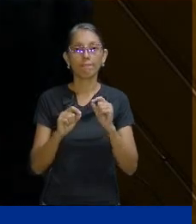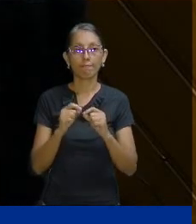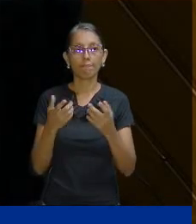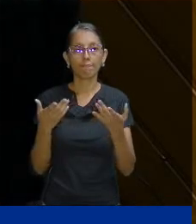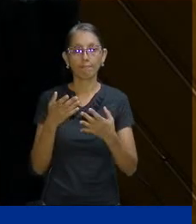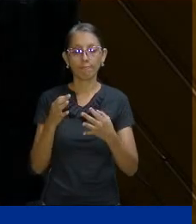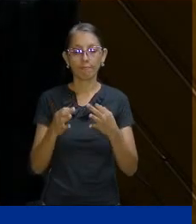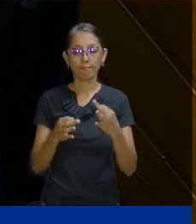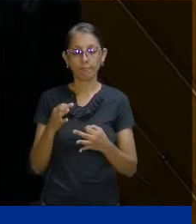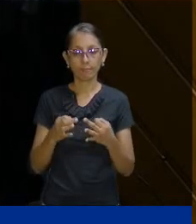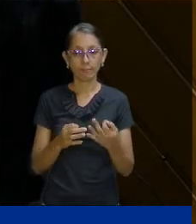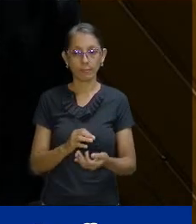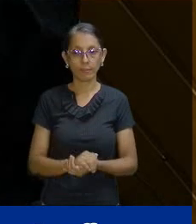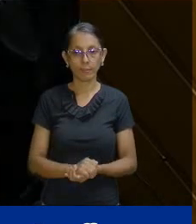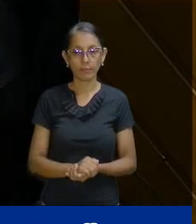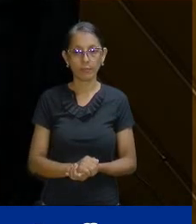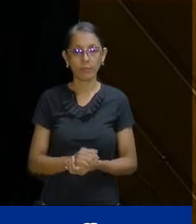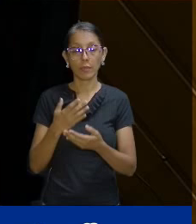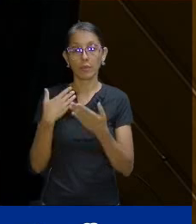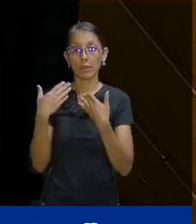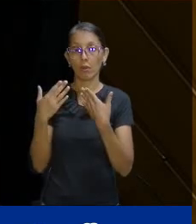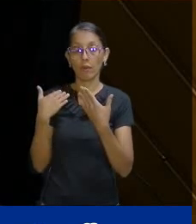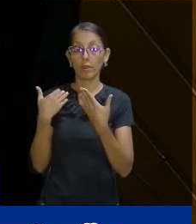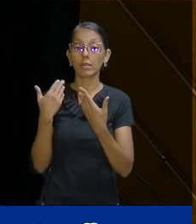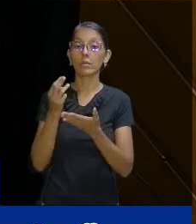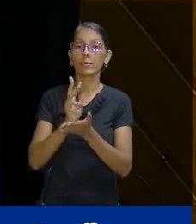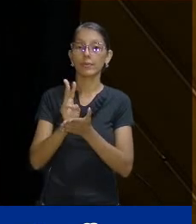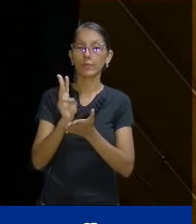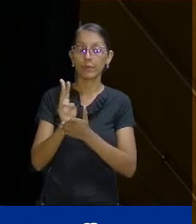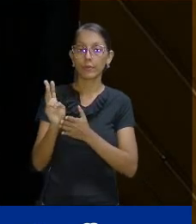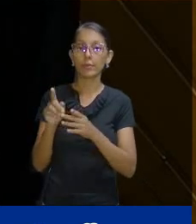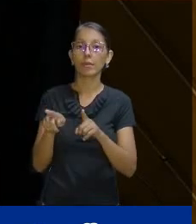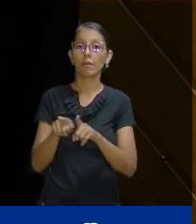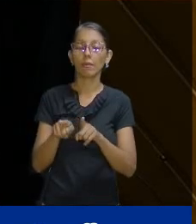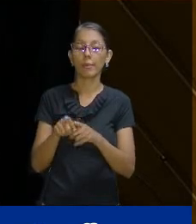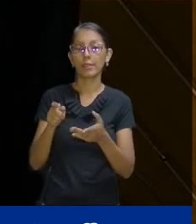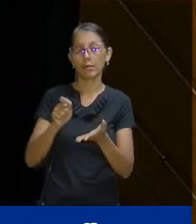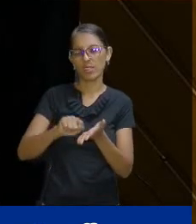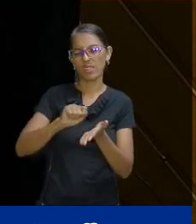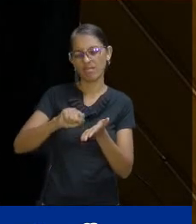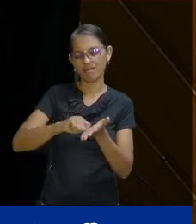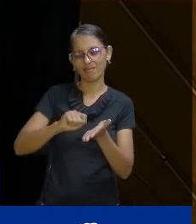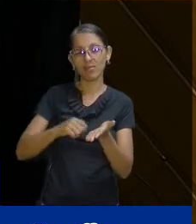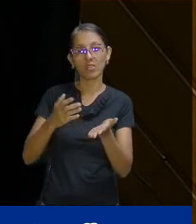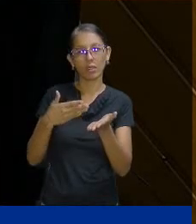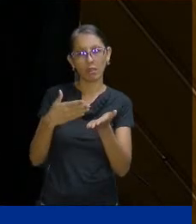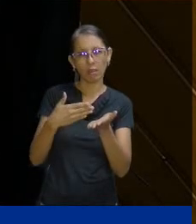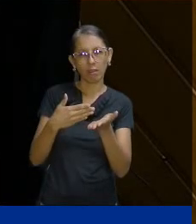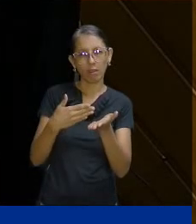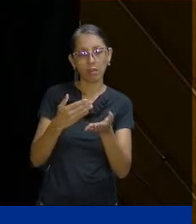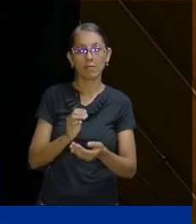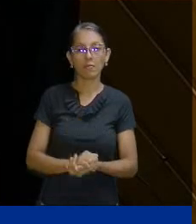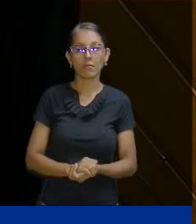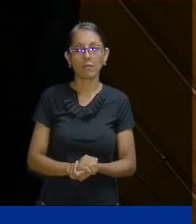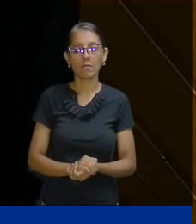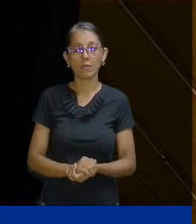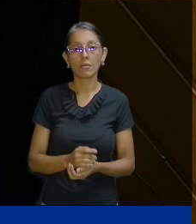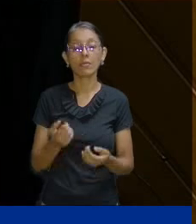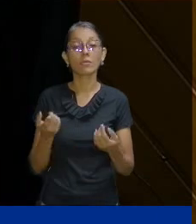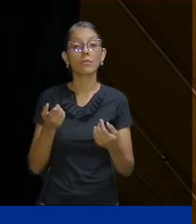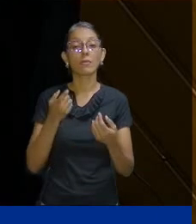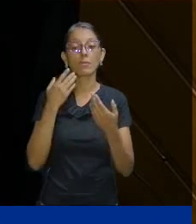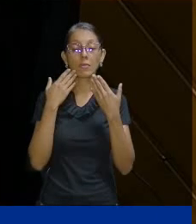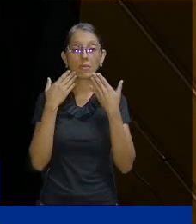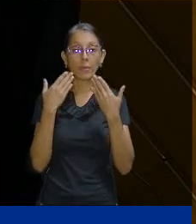julgamento. Conversa de WhatsApp e anotações sugerem uma organização de transporte, mas